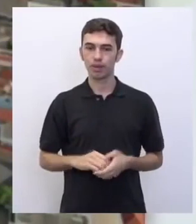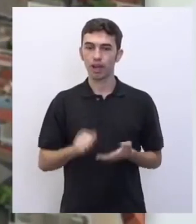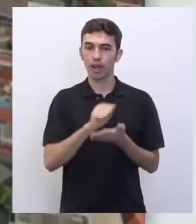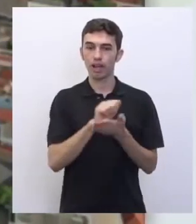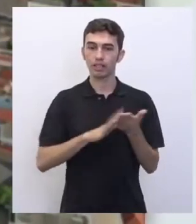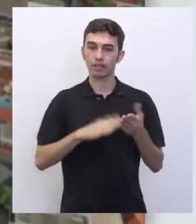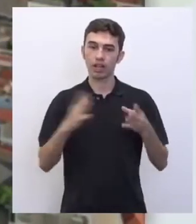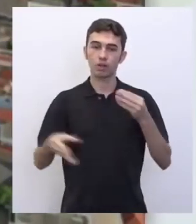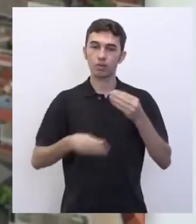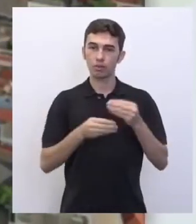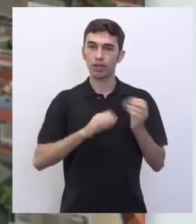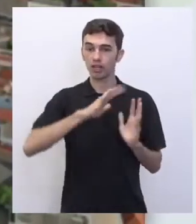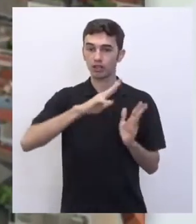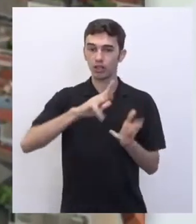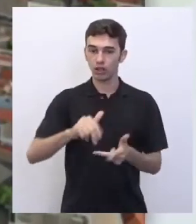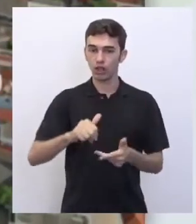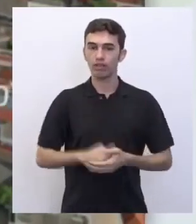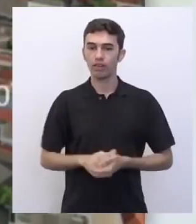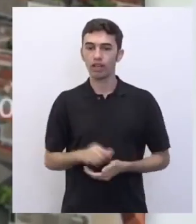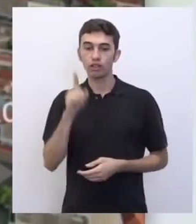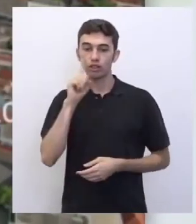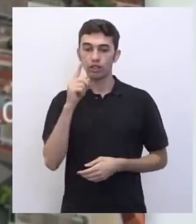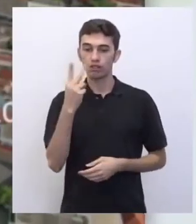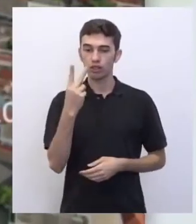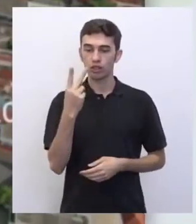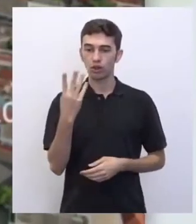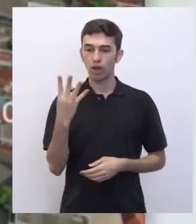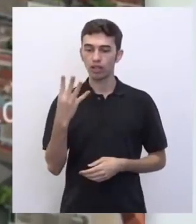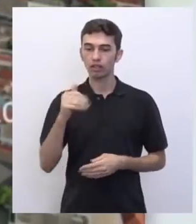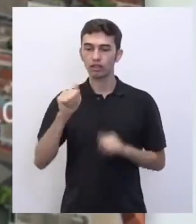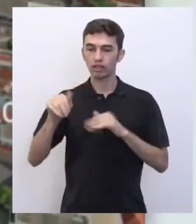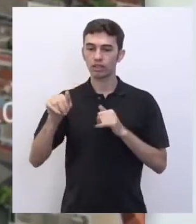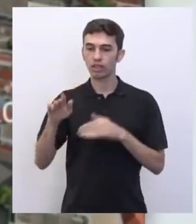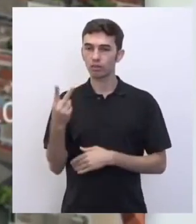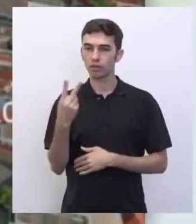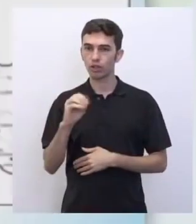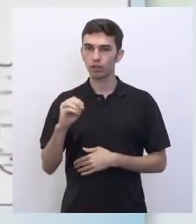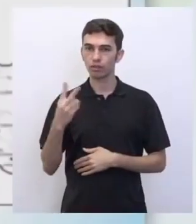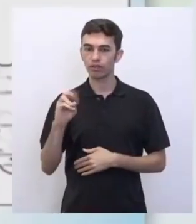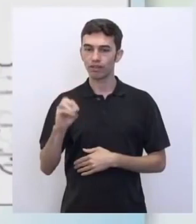Atividade complementar de geografia do dia 24 de setembro de 2020.